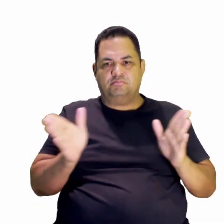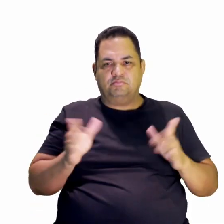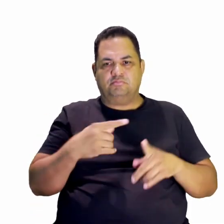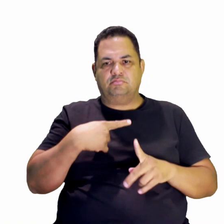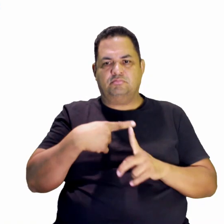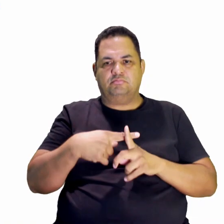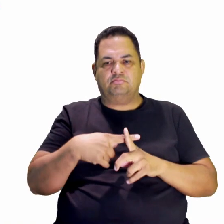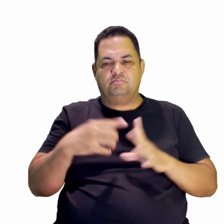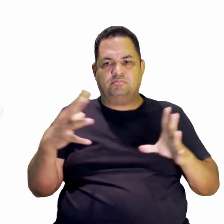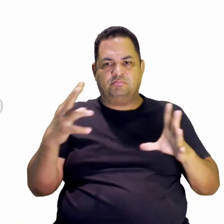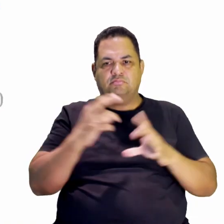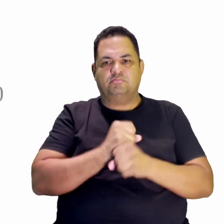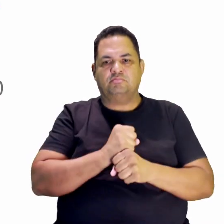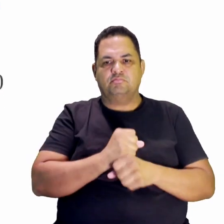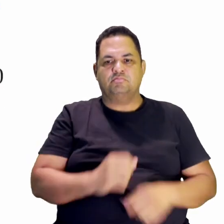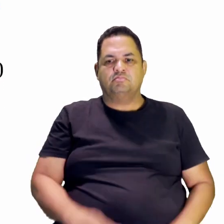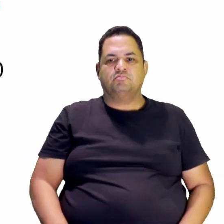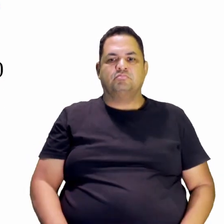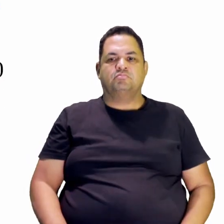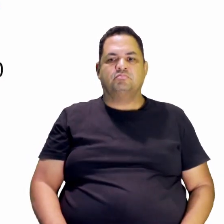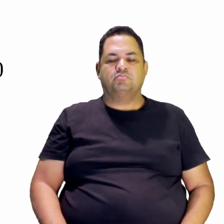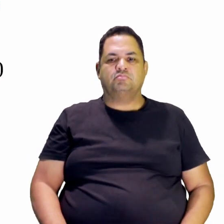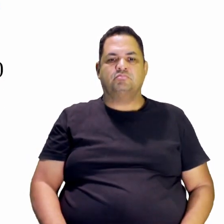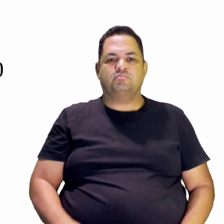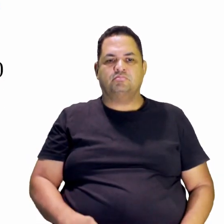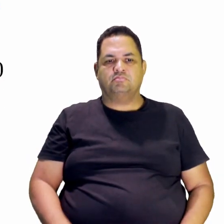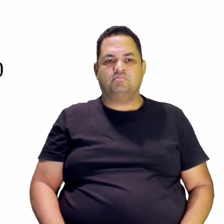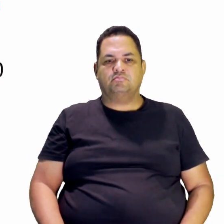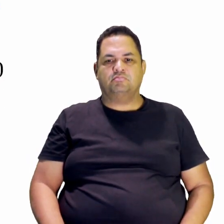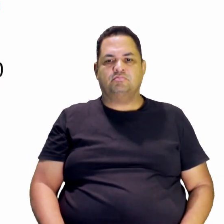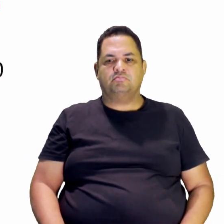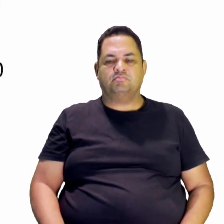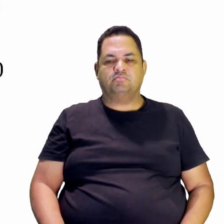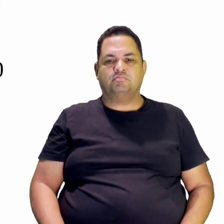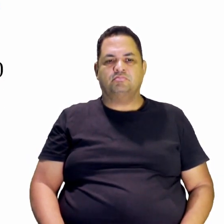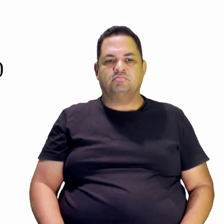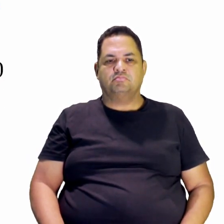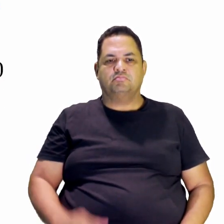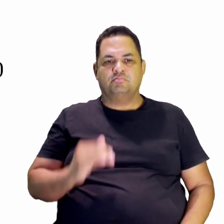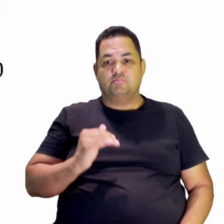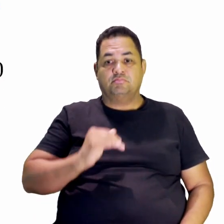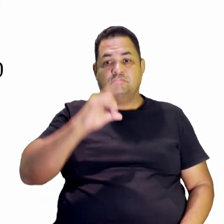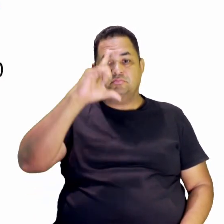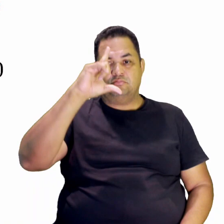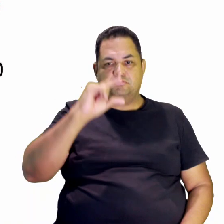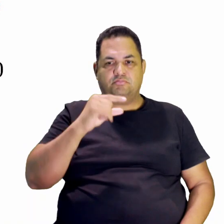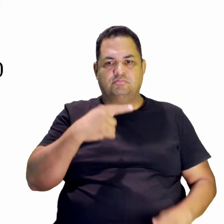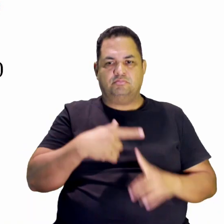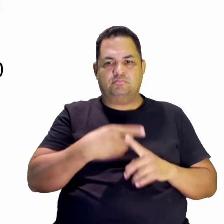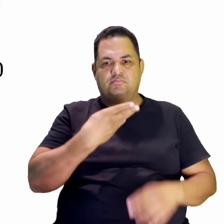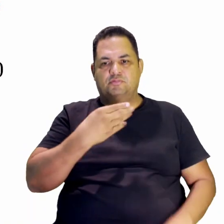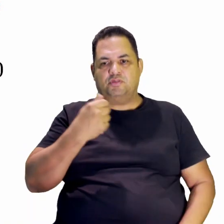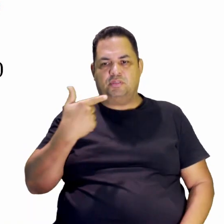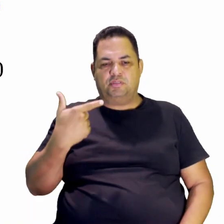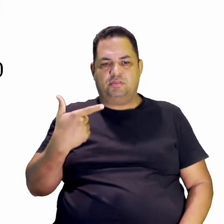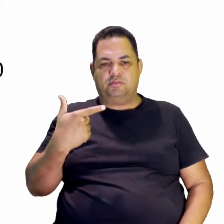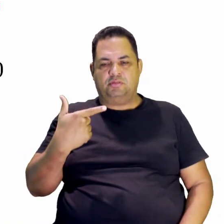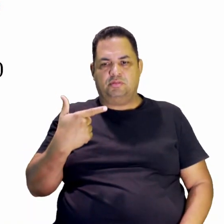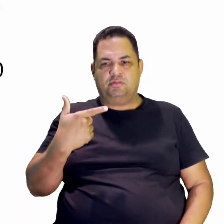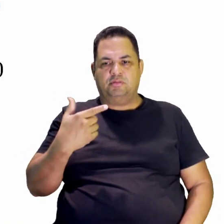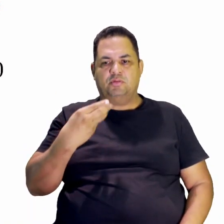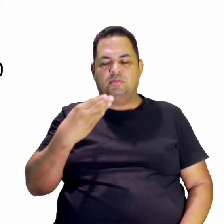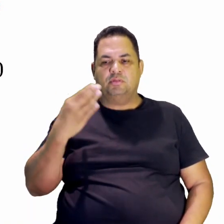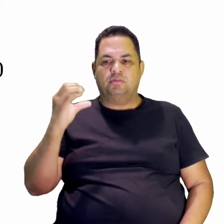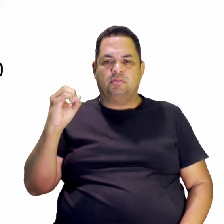soma vetorial. Só que a soma vetorial, mesma direção e sentidos opostos, diminui. Uma é 42 e a